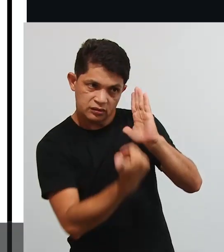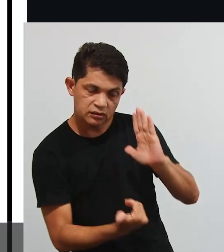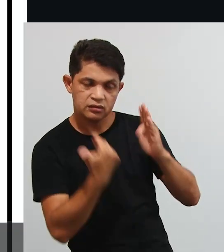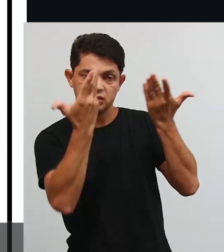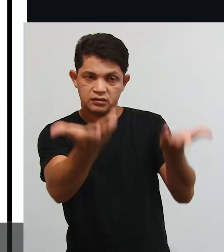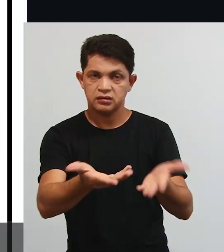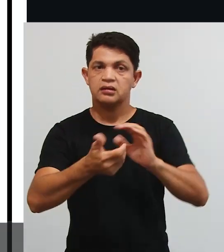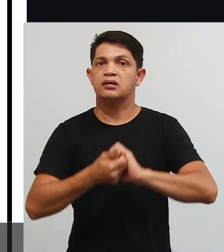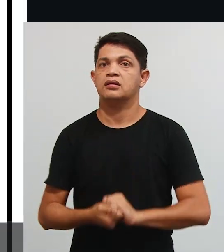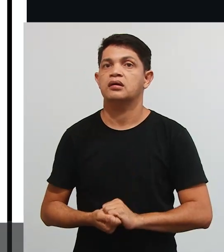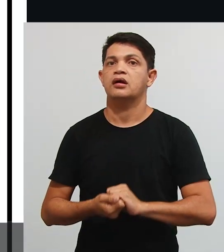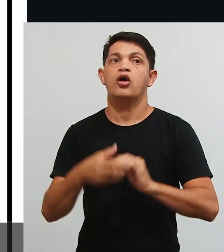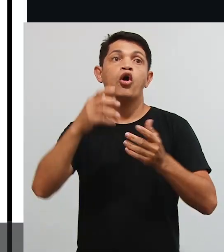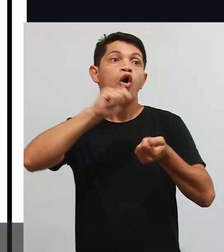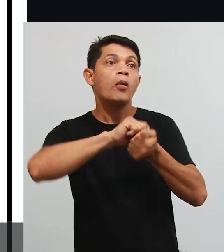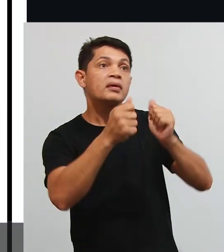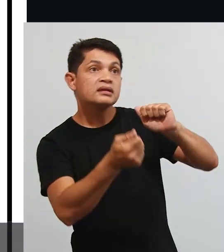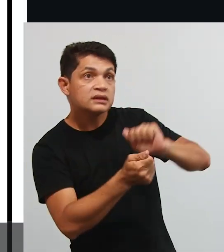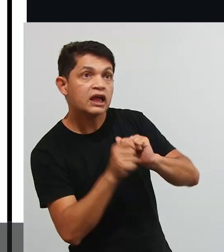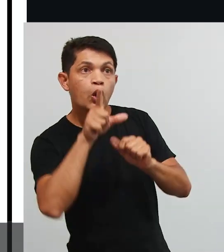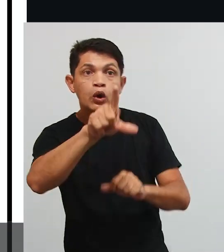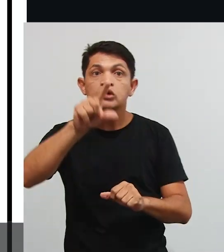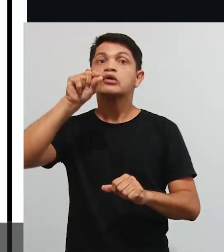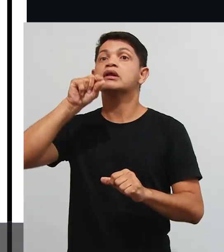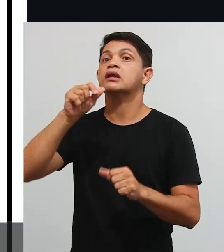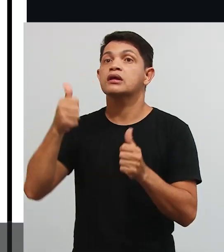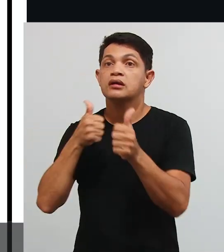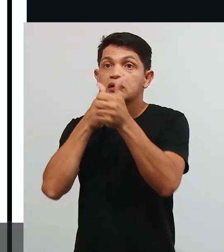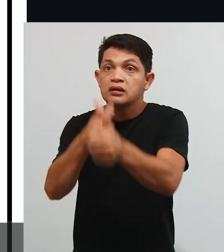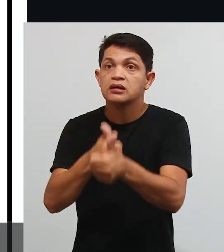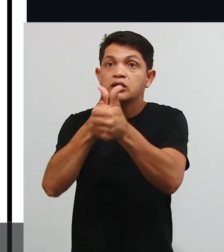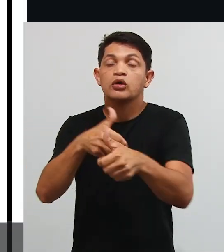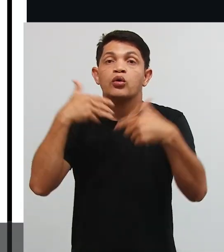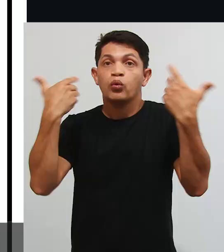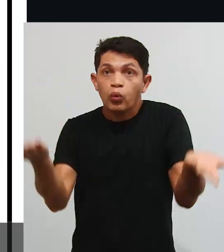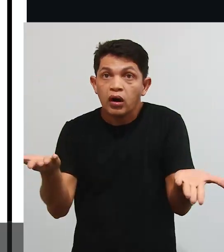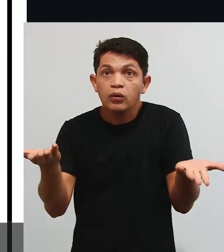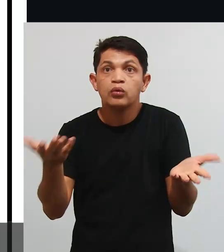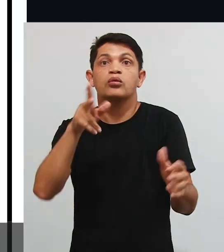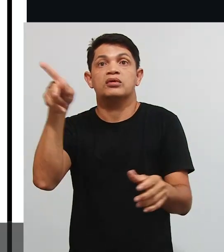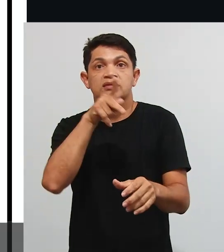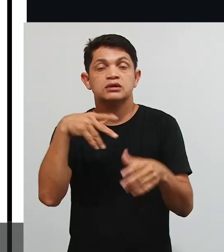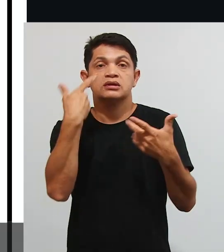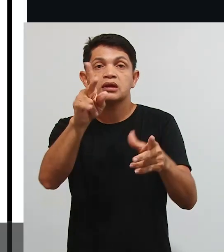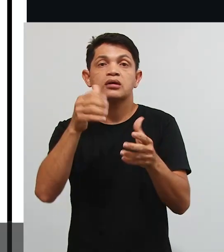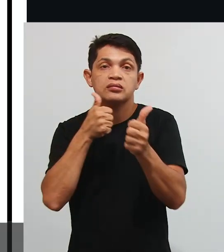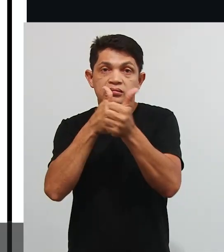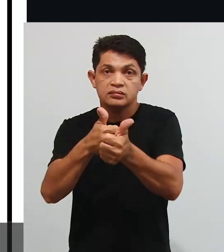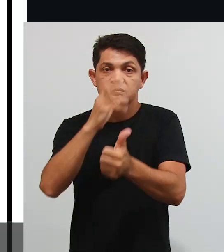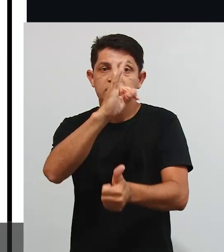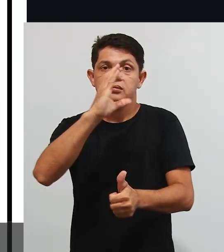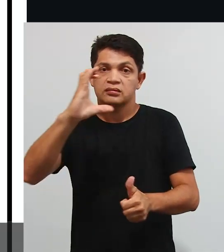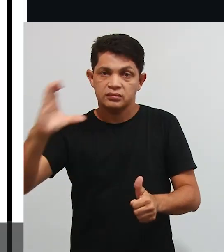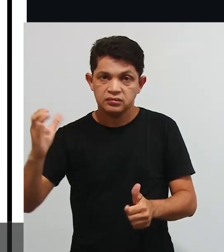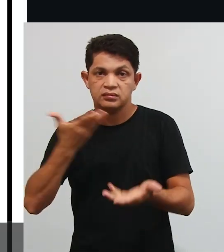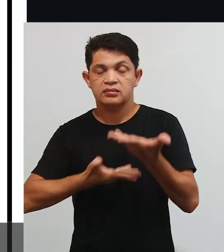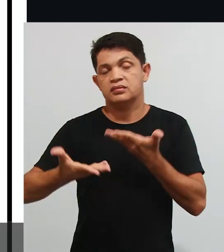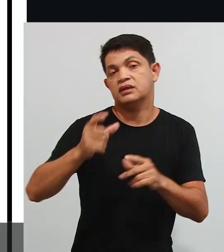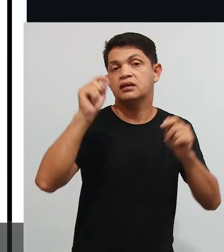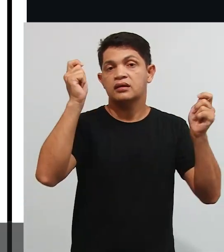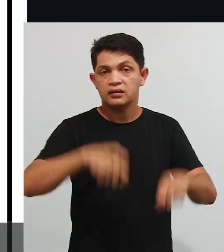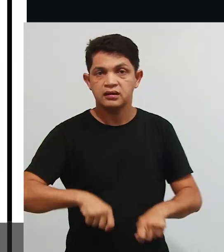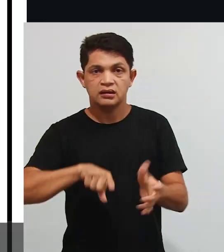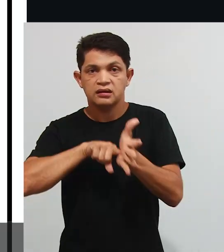vocês poderem optar, escolher quem vai ser o orientador do projeto de pesquisa. Então, dentro do projeto de